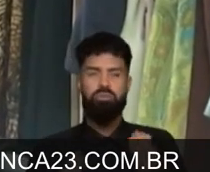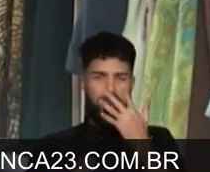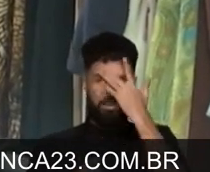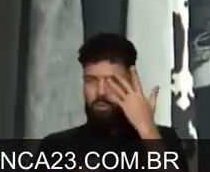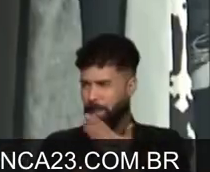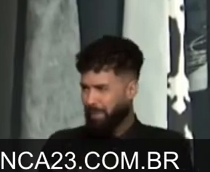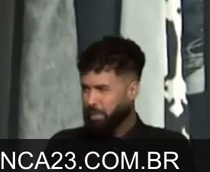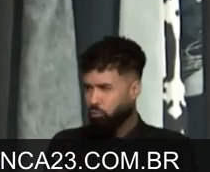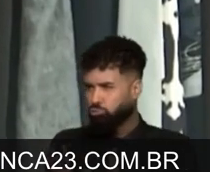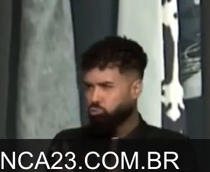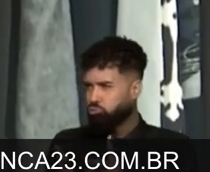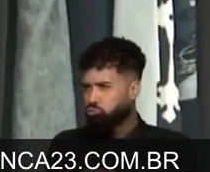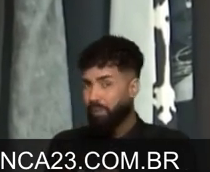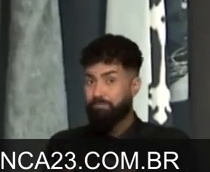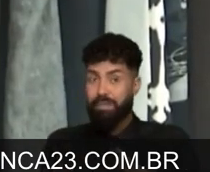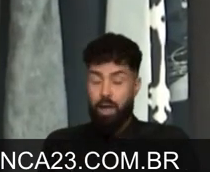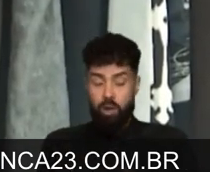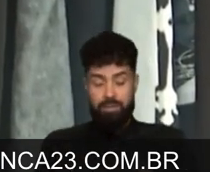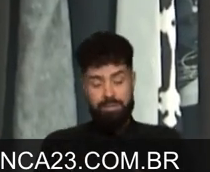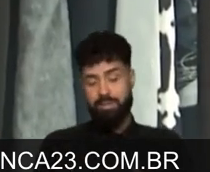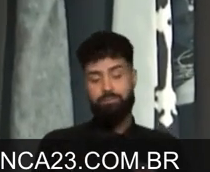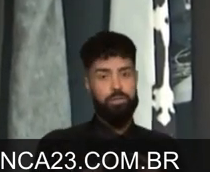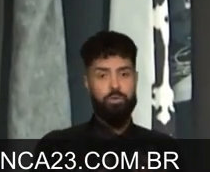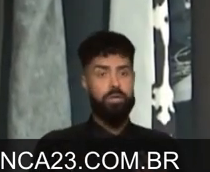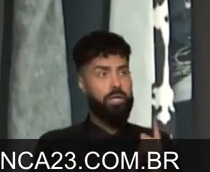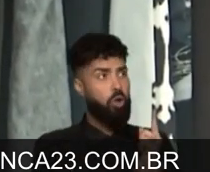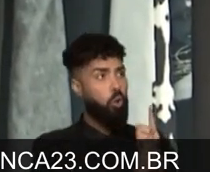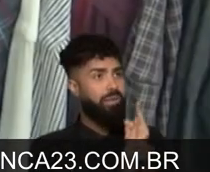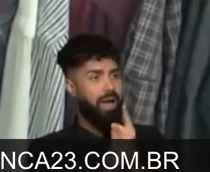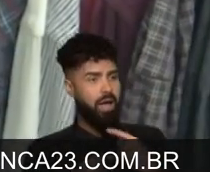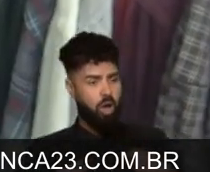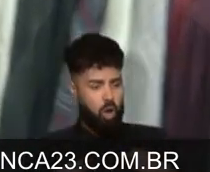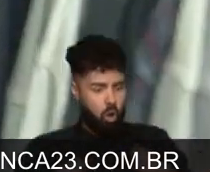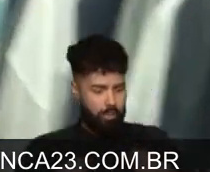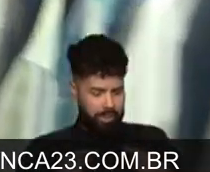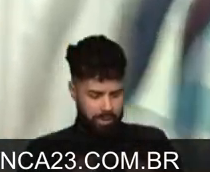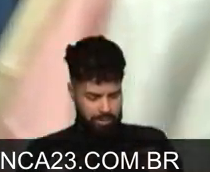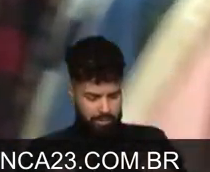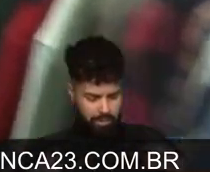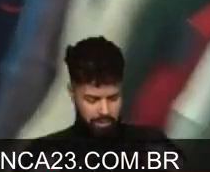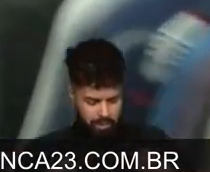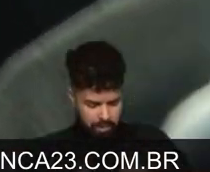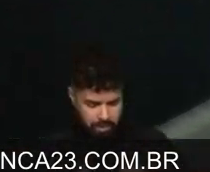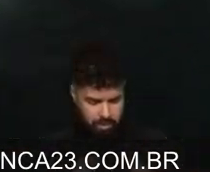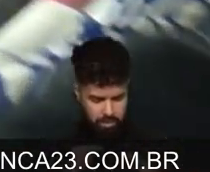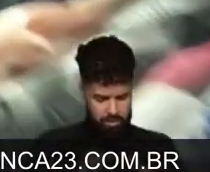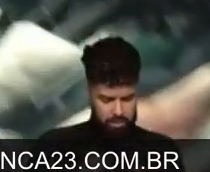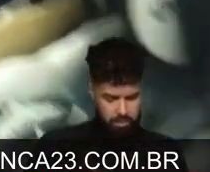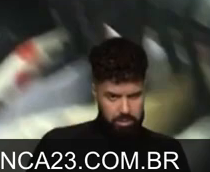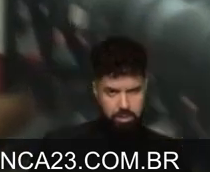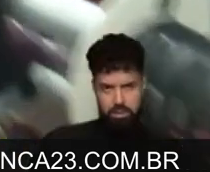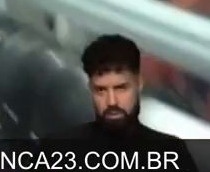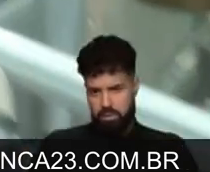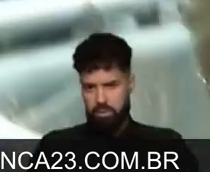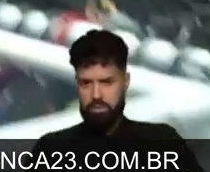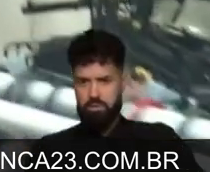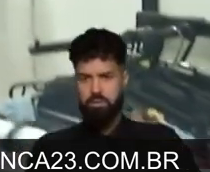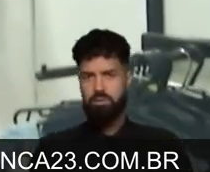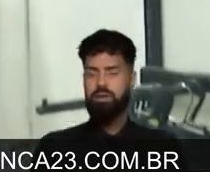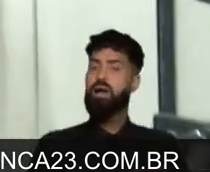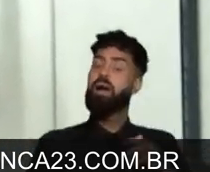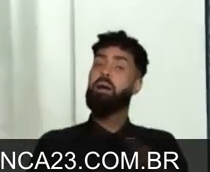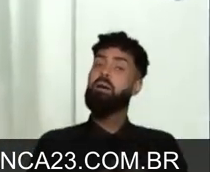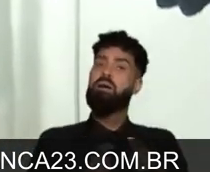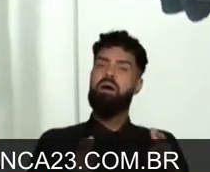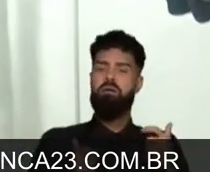tudo enfrentam agora um novo desafio: encontrar peças de vestuário que lhes sirvam adequadamente. A maior parte das doações